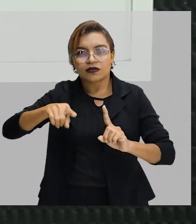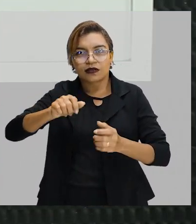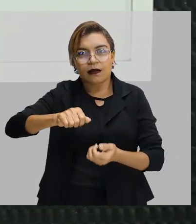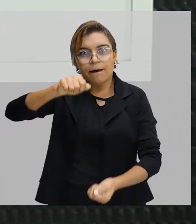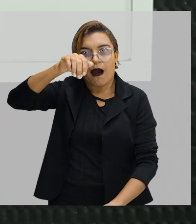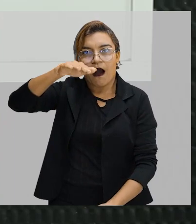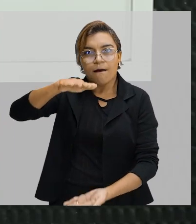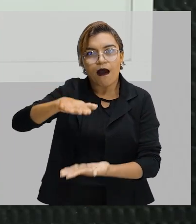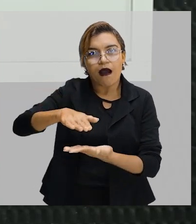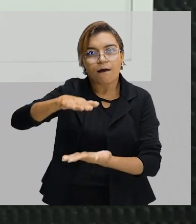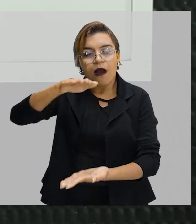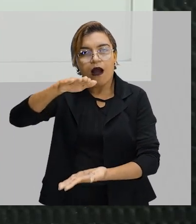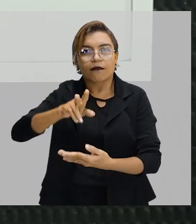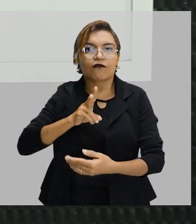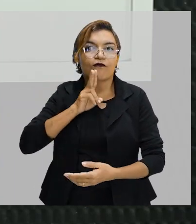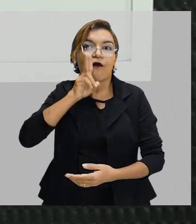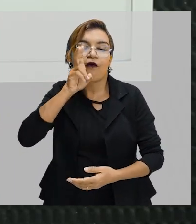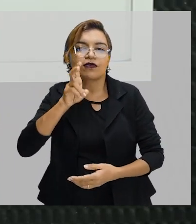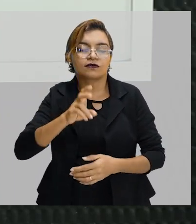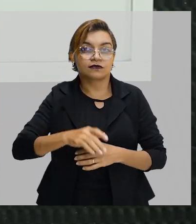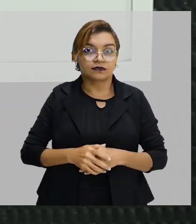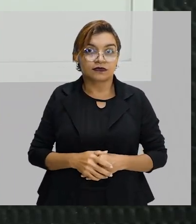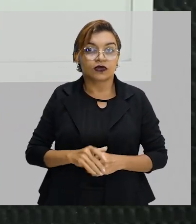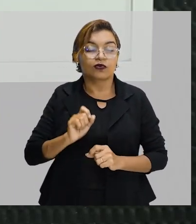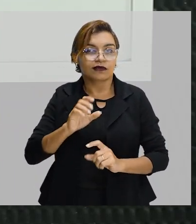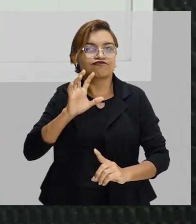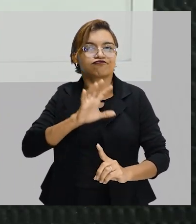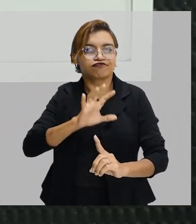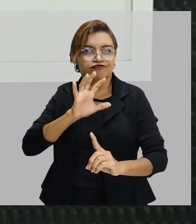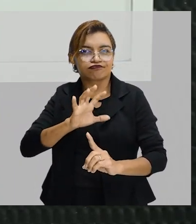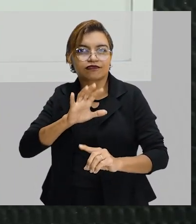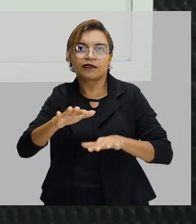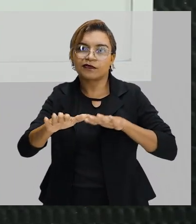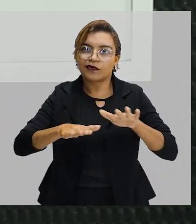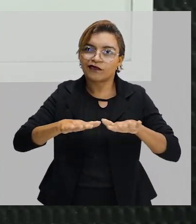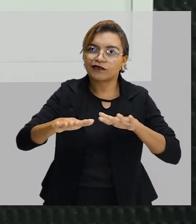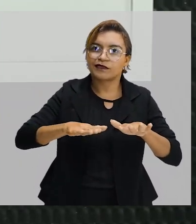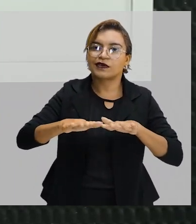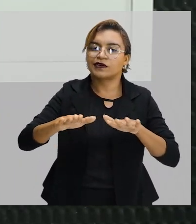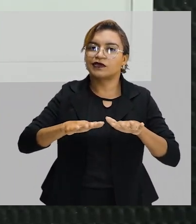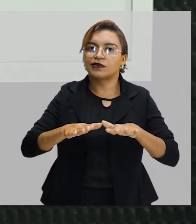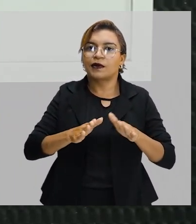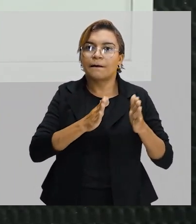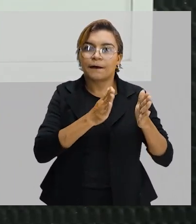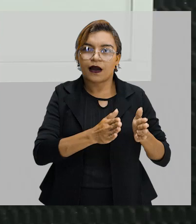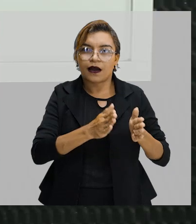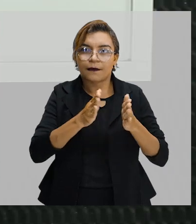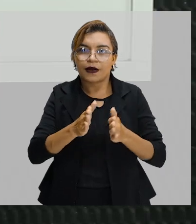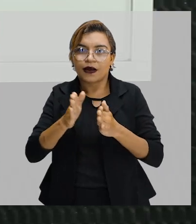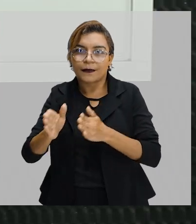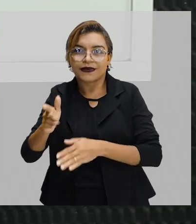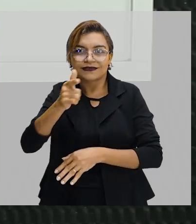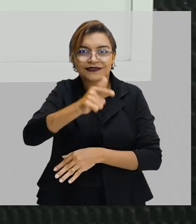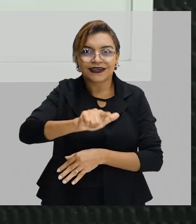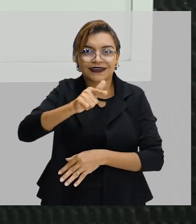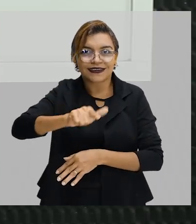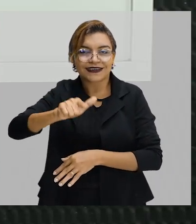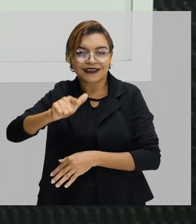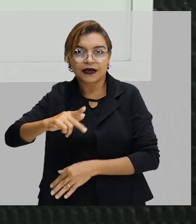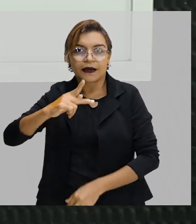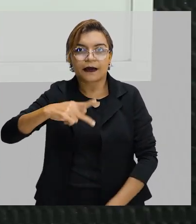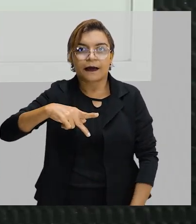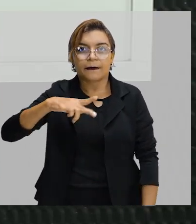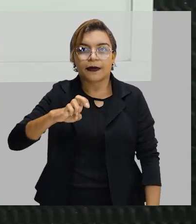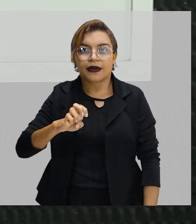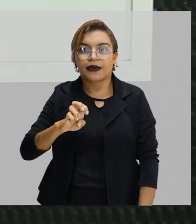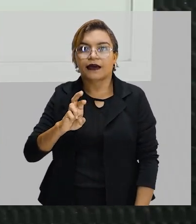briga entre essas forças, vai fazer com que esse movimento ele se torne um movimento periódico. Tá, ok? E esse